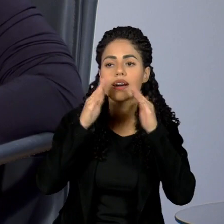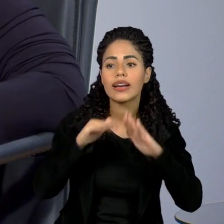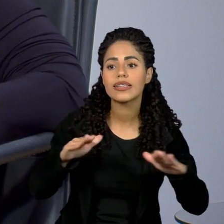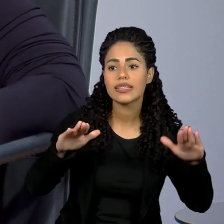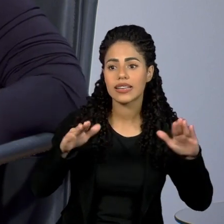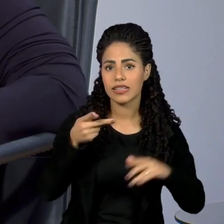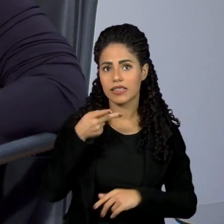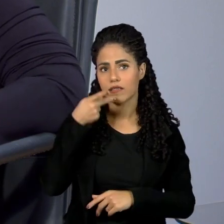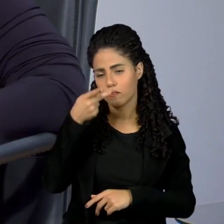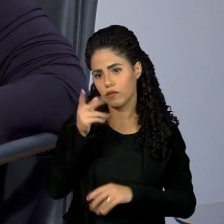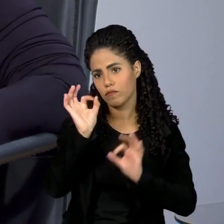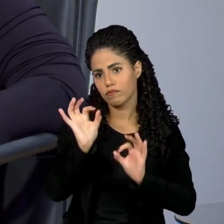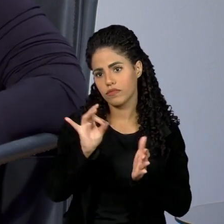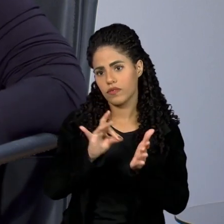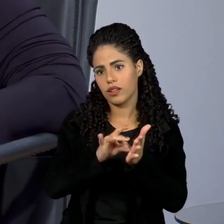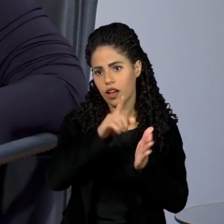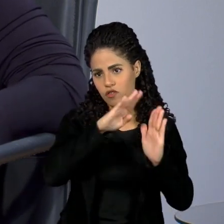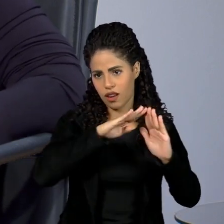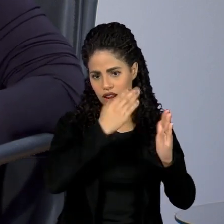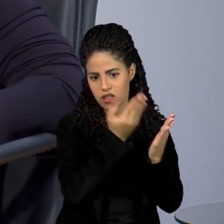e a potencialidade de